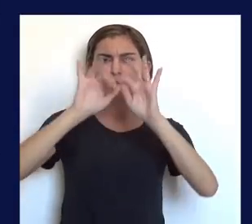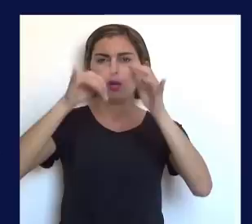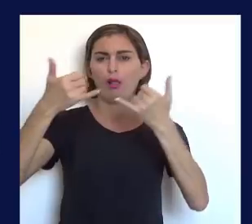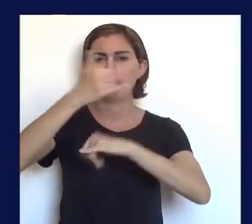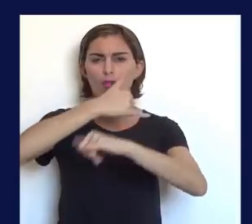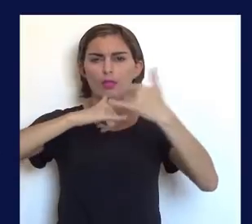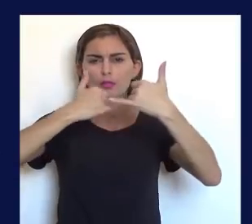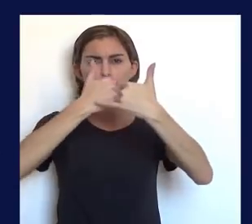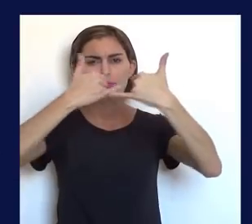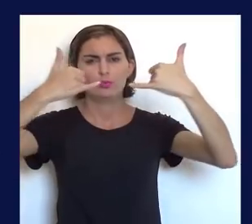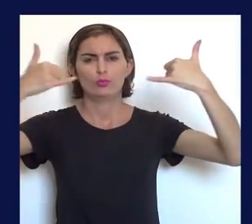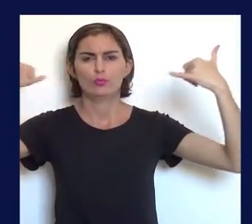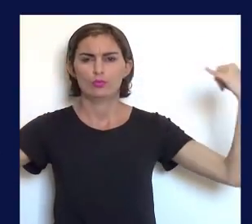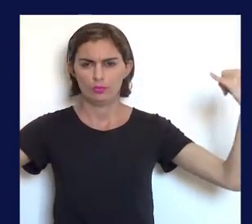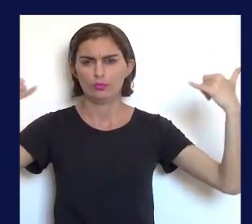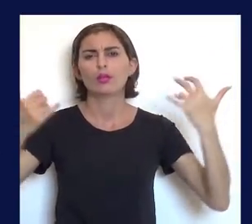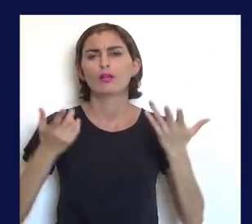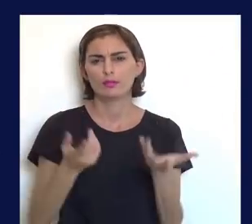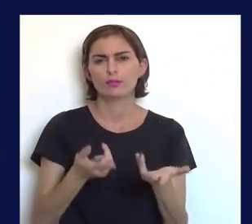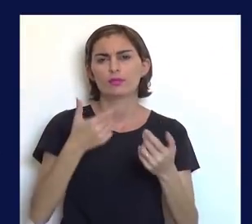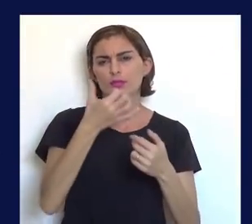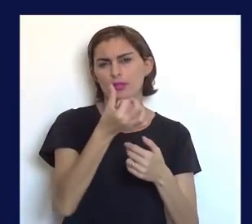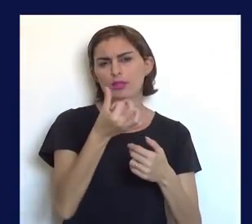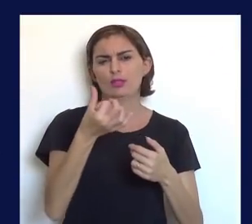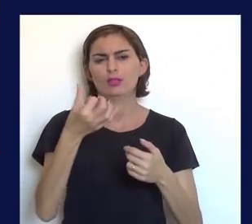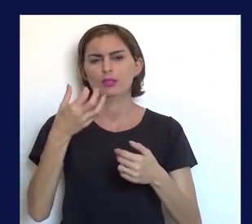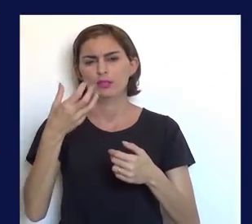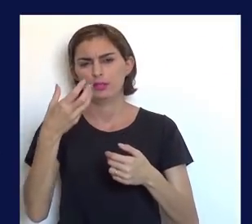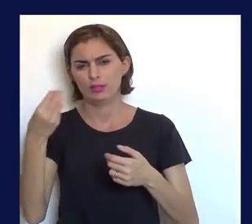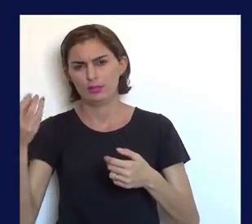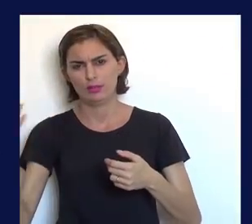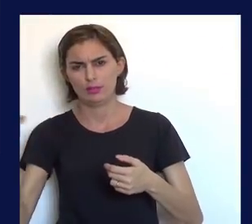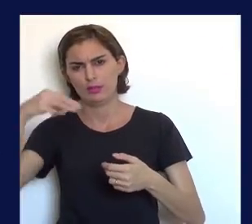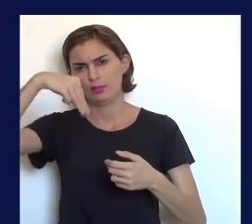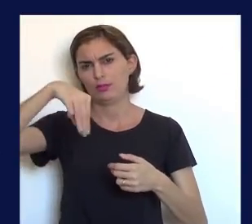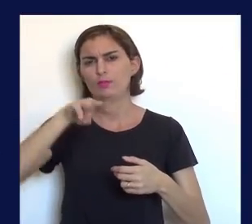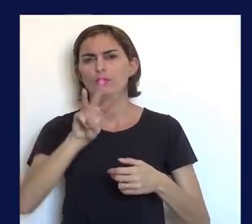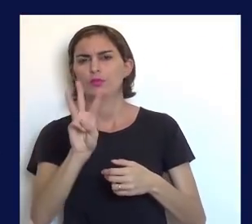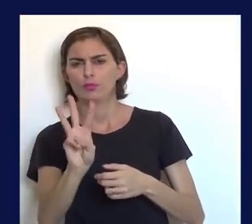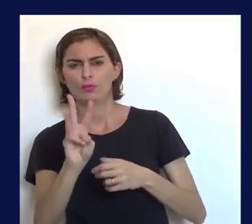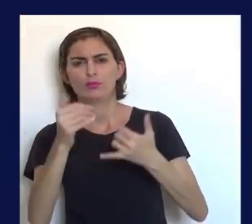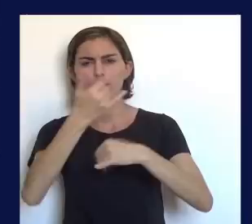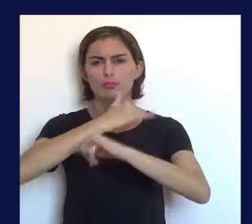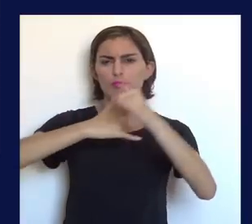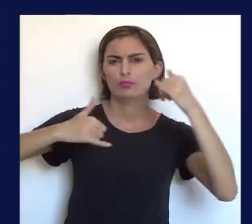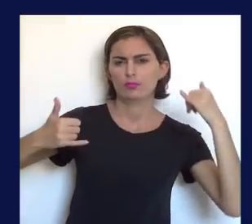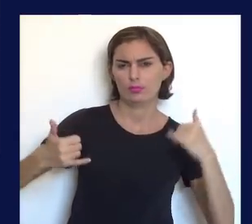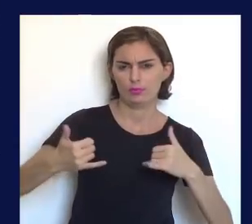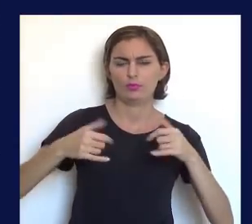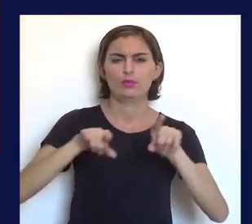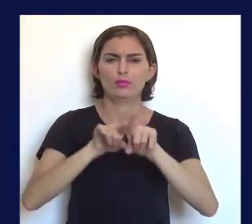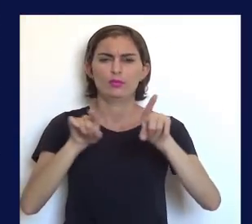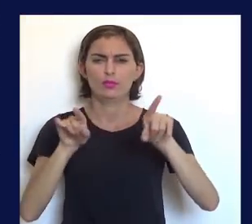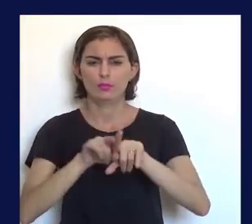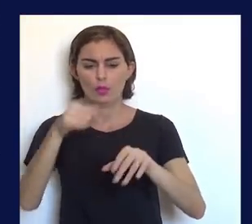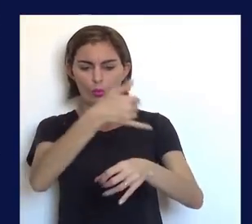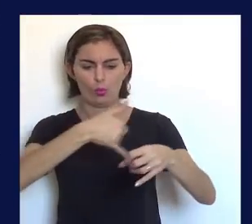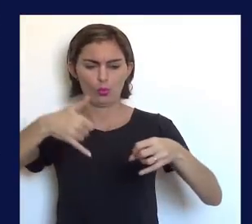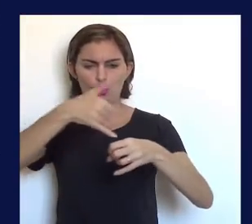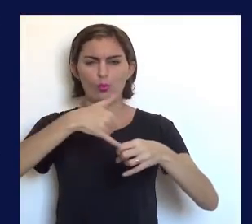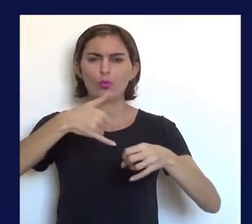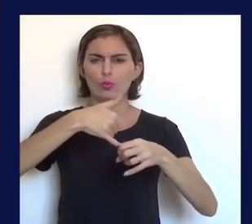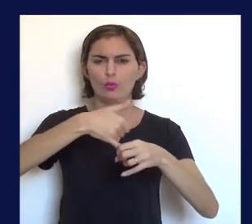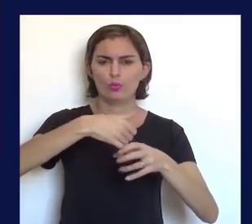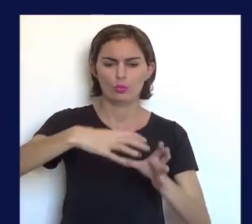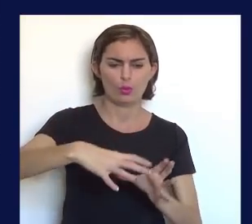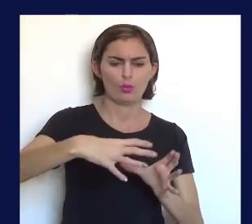em energia elétrica, que é justamente cerca de 600 megawatts de energia. Quando sai do reator, esse óleo